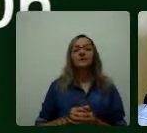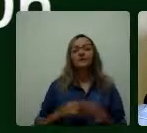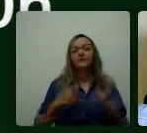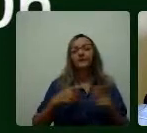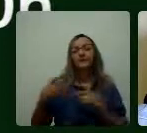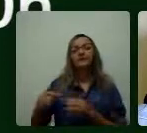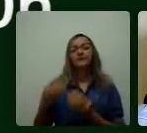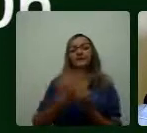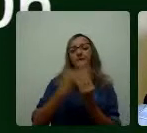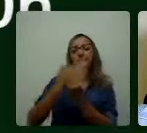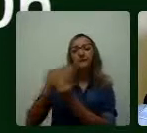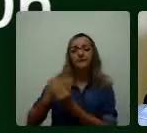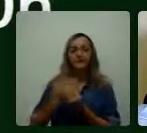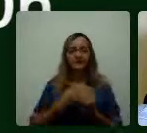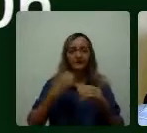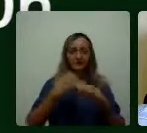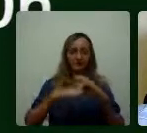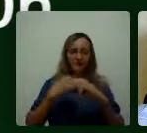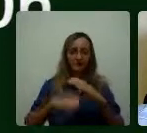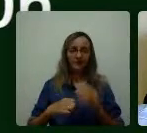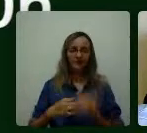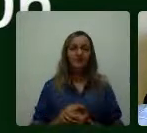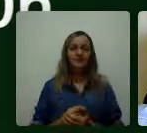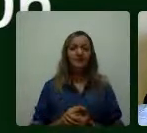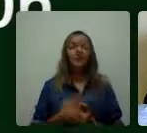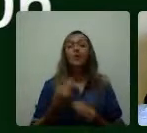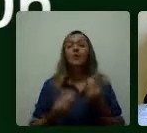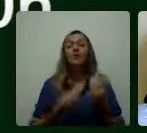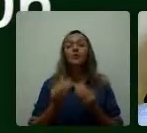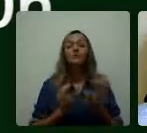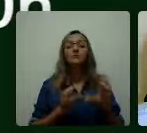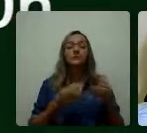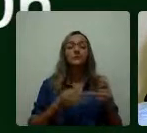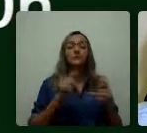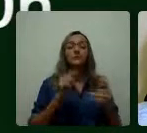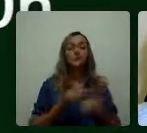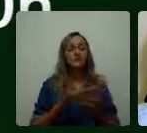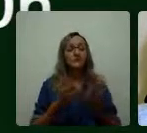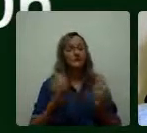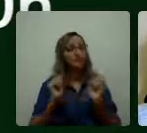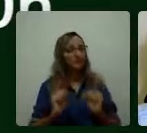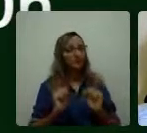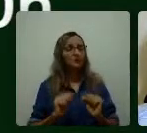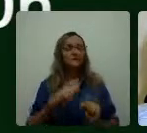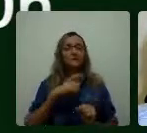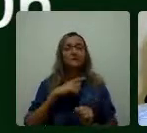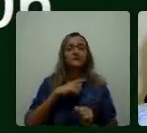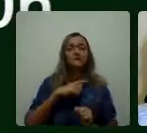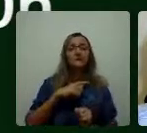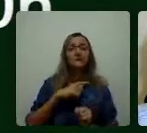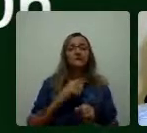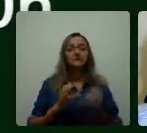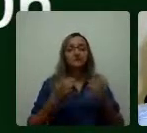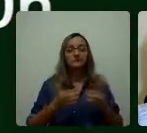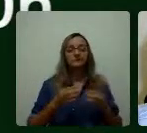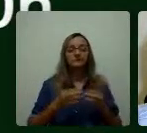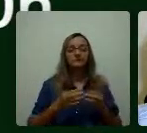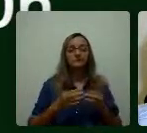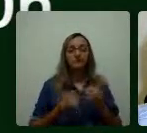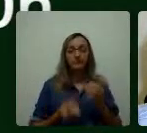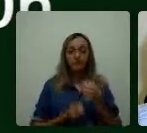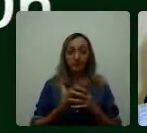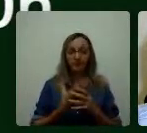ver a programação, os horários das lives, os horários das entregas. E aí você, junto com o seu time, vai se dividir ali para que vocês